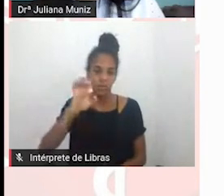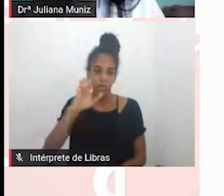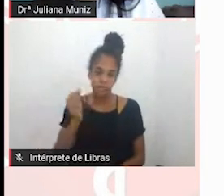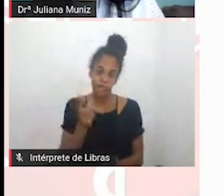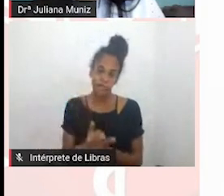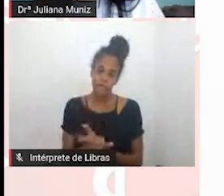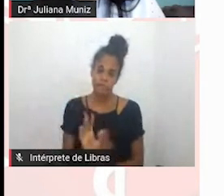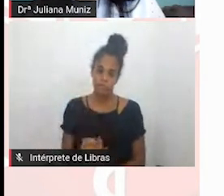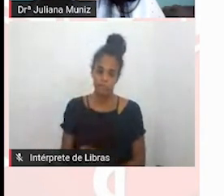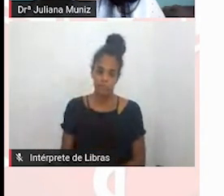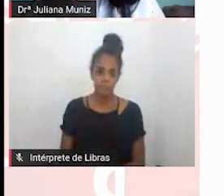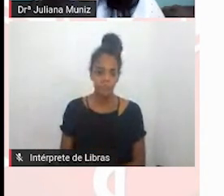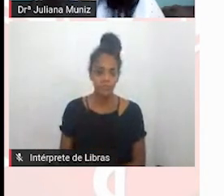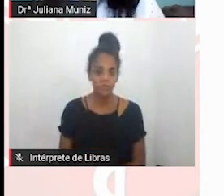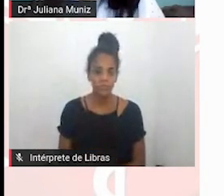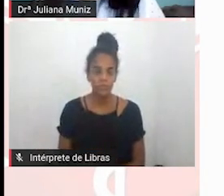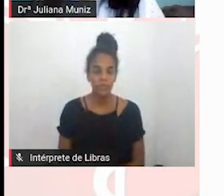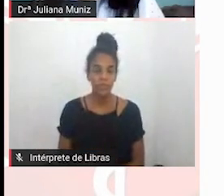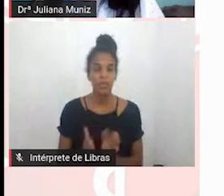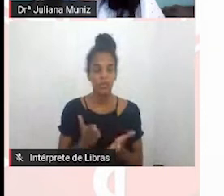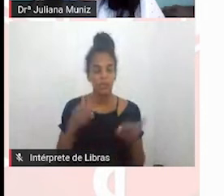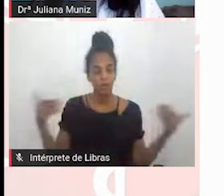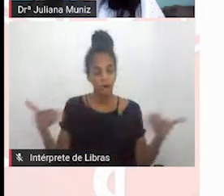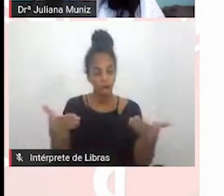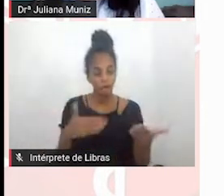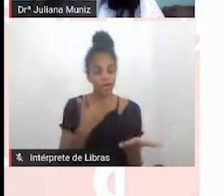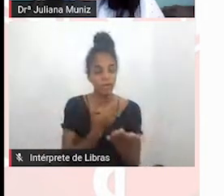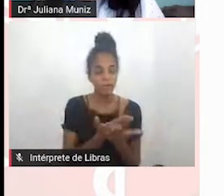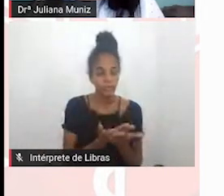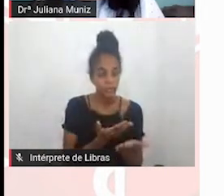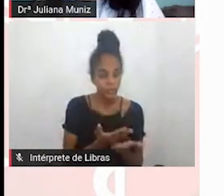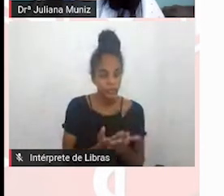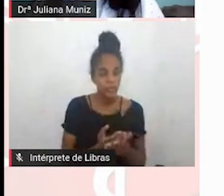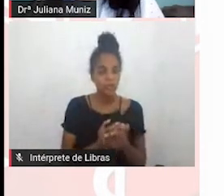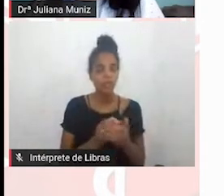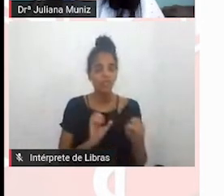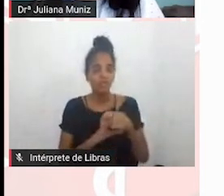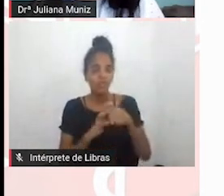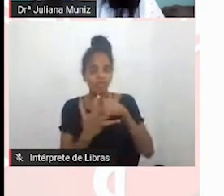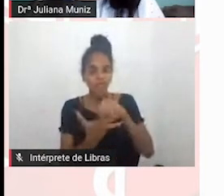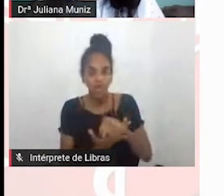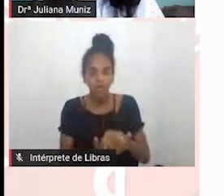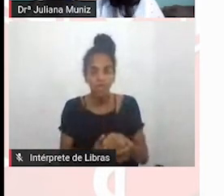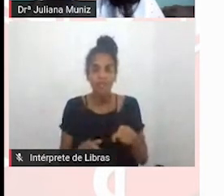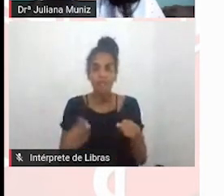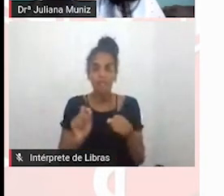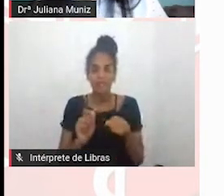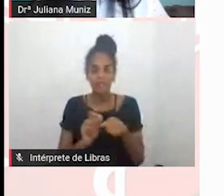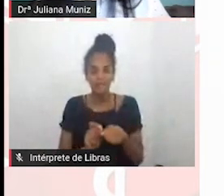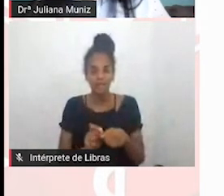do COVID fazer trombo, mas a anticoagulação está recomendada e é feita, tá certo? Pode